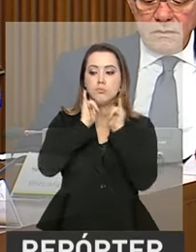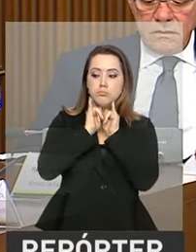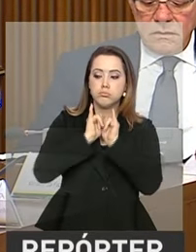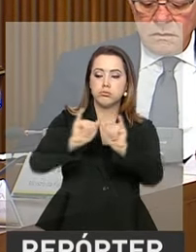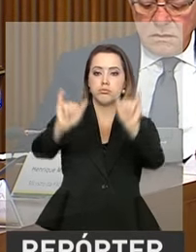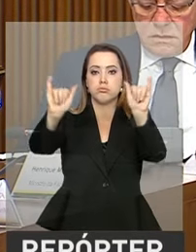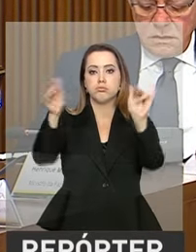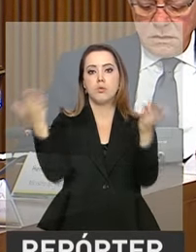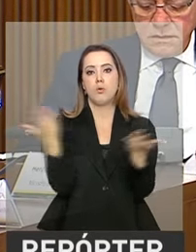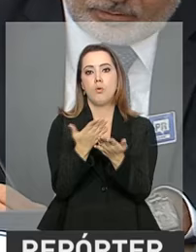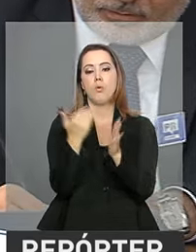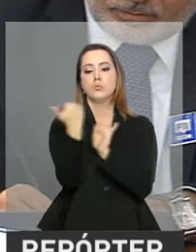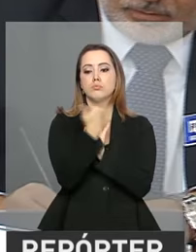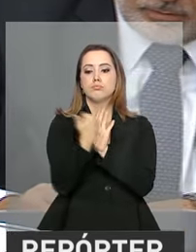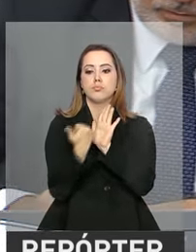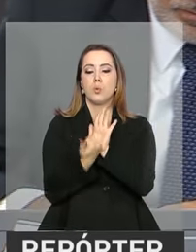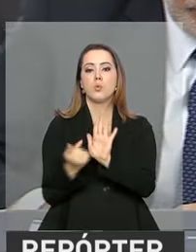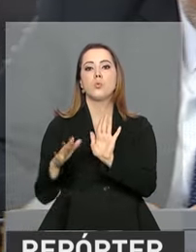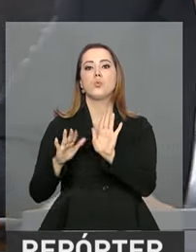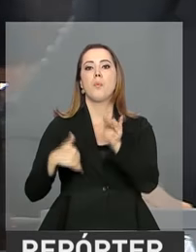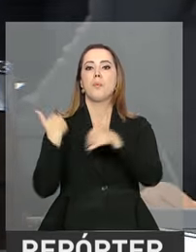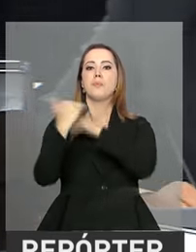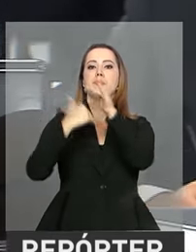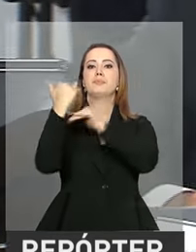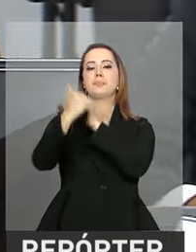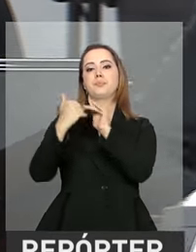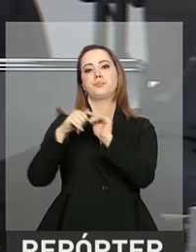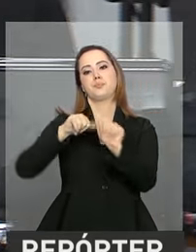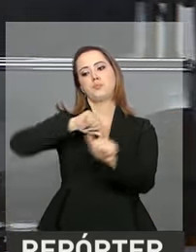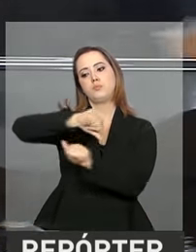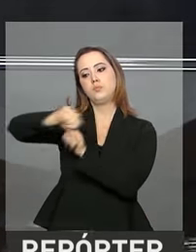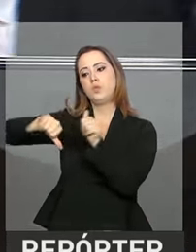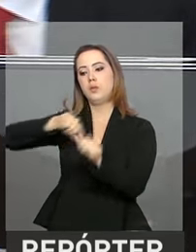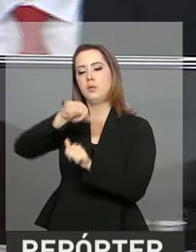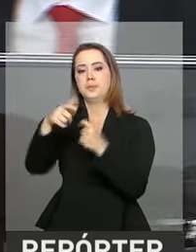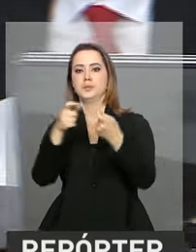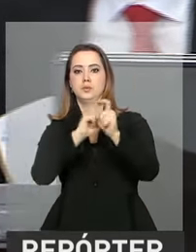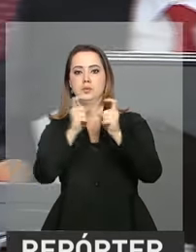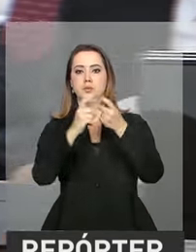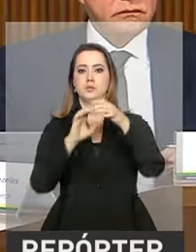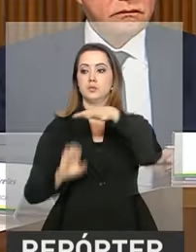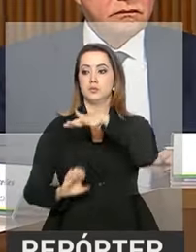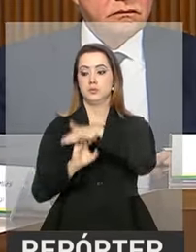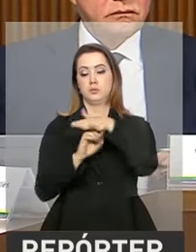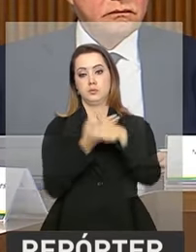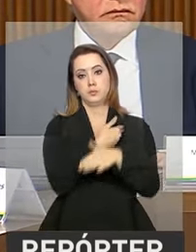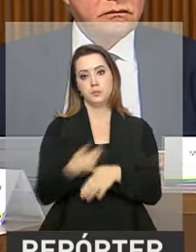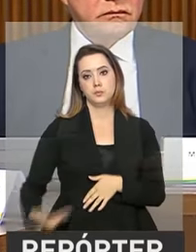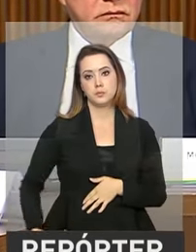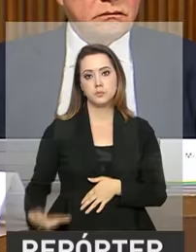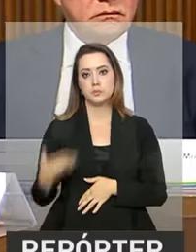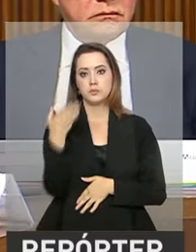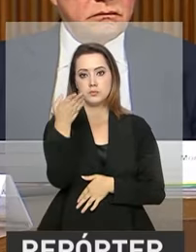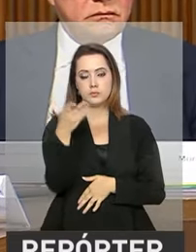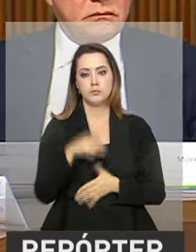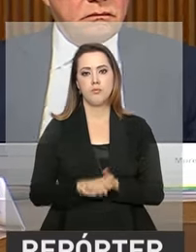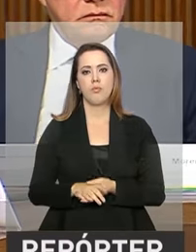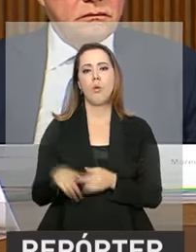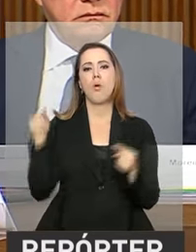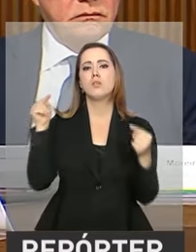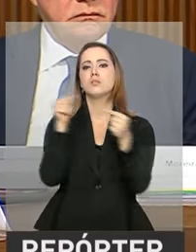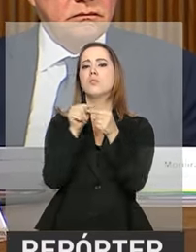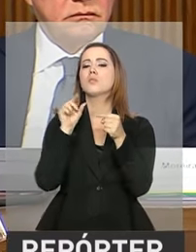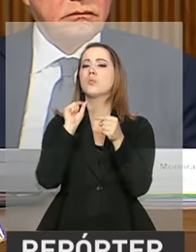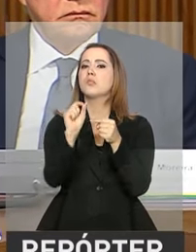o Projeto Crescer, que reformula o modelo de concessões no país. Naturalmente visa, em primeiro lugar,